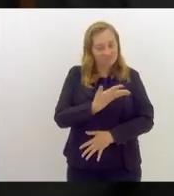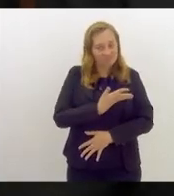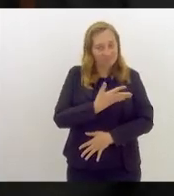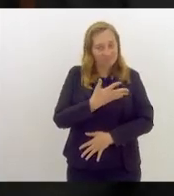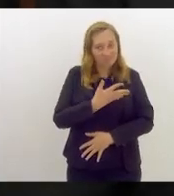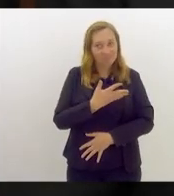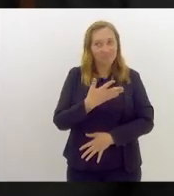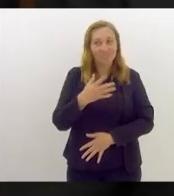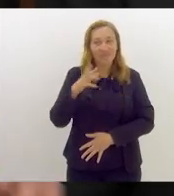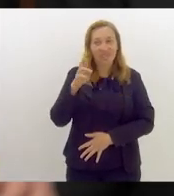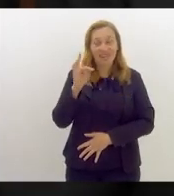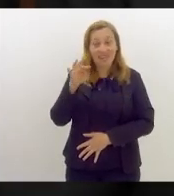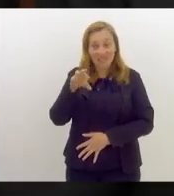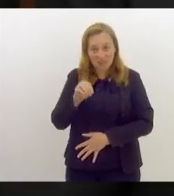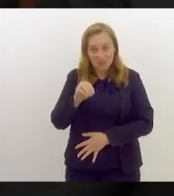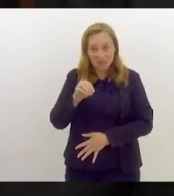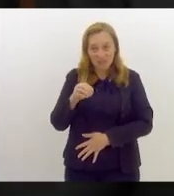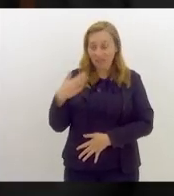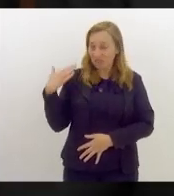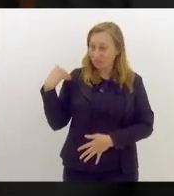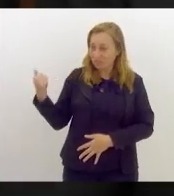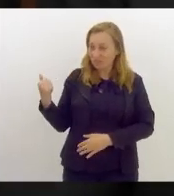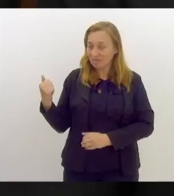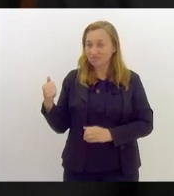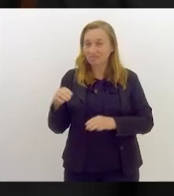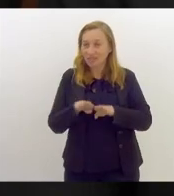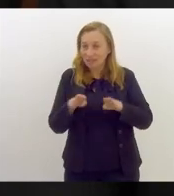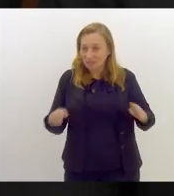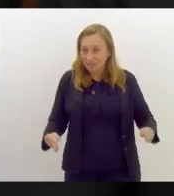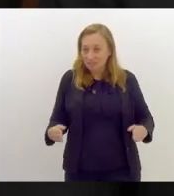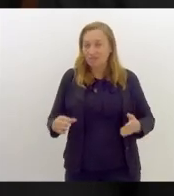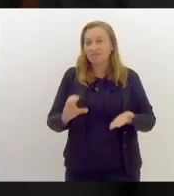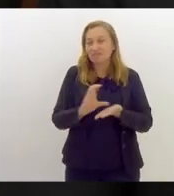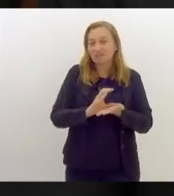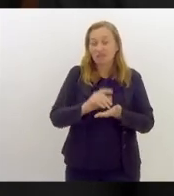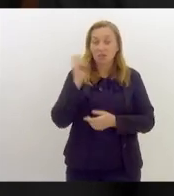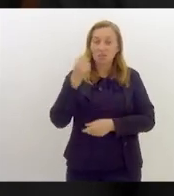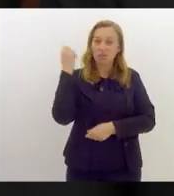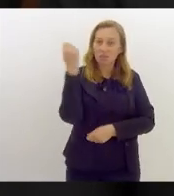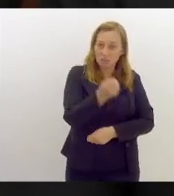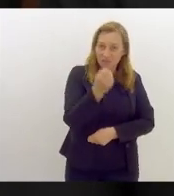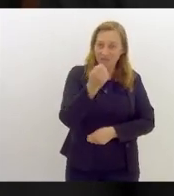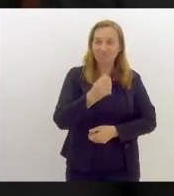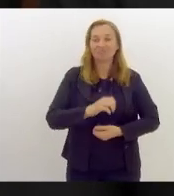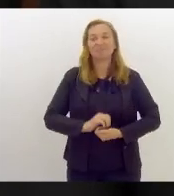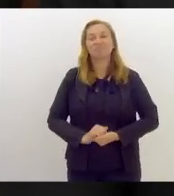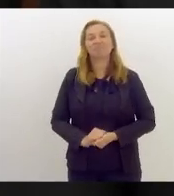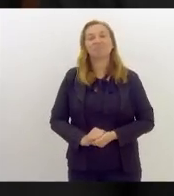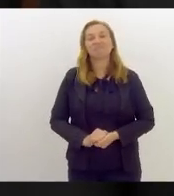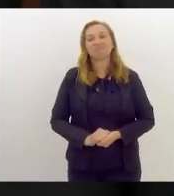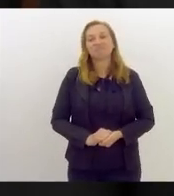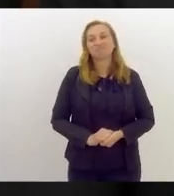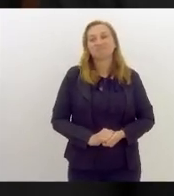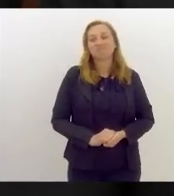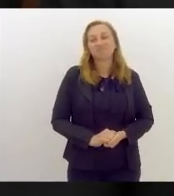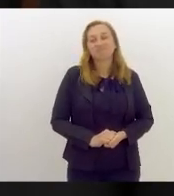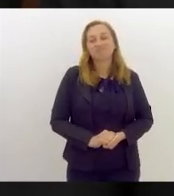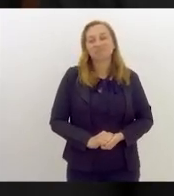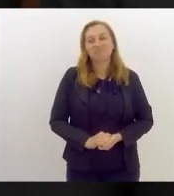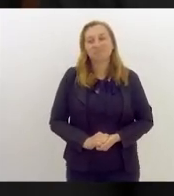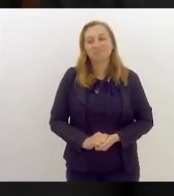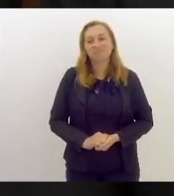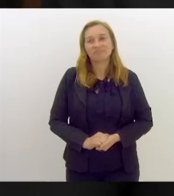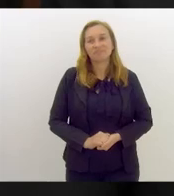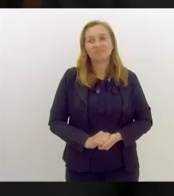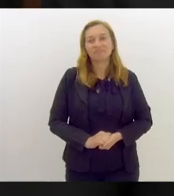Renato Azeredo aqui ao meu lado na mesa Conselheiro do Rio Grande do Sul do TSE Rio Grande do Sul e passo